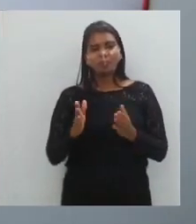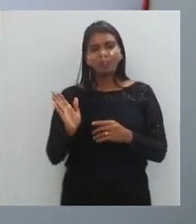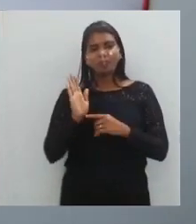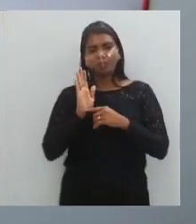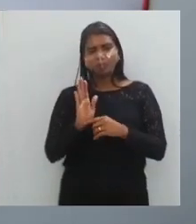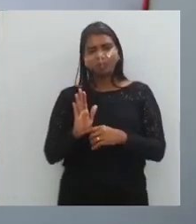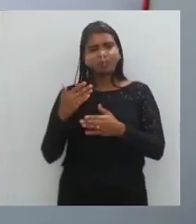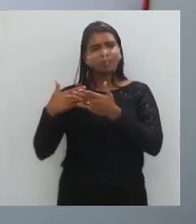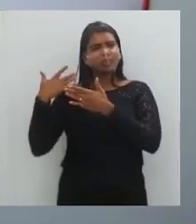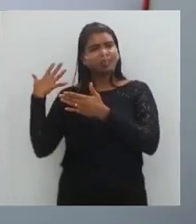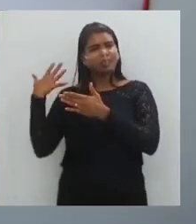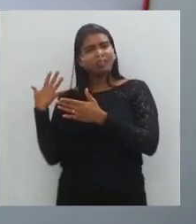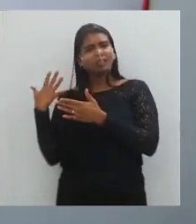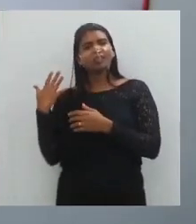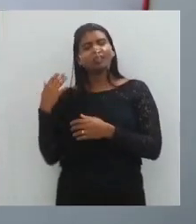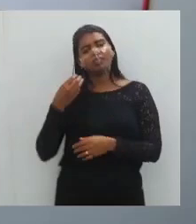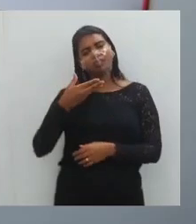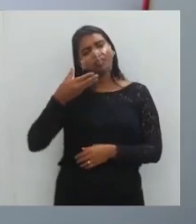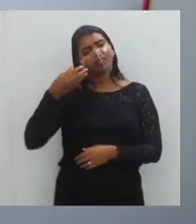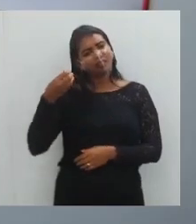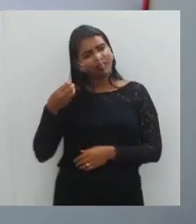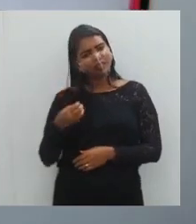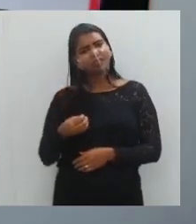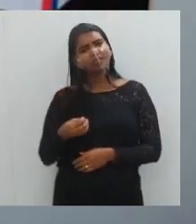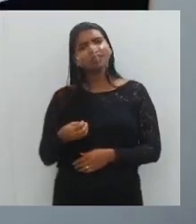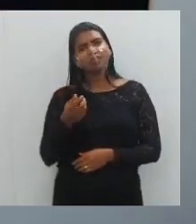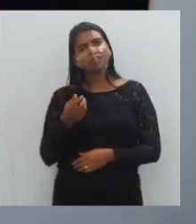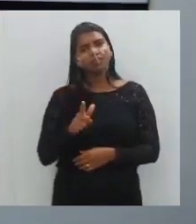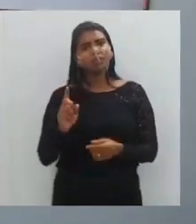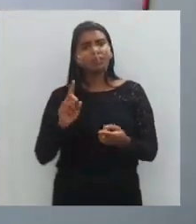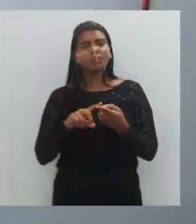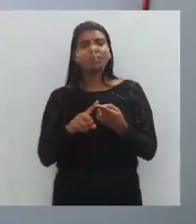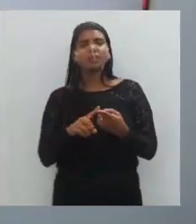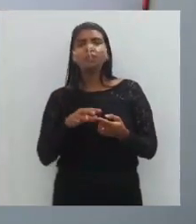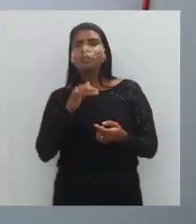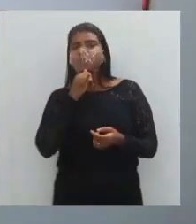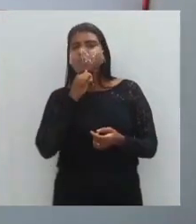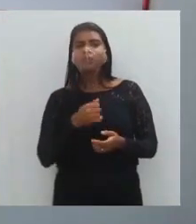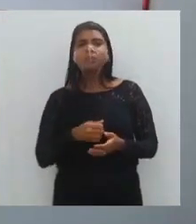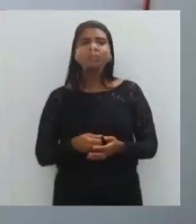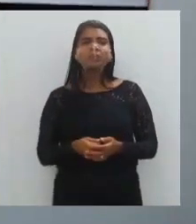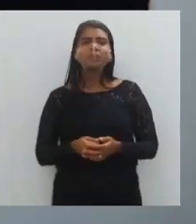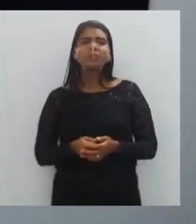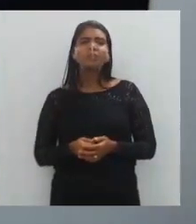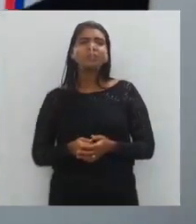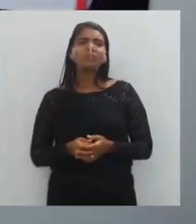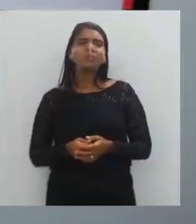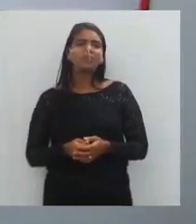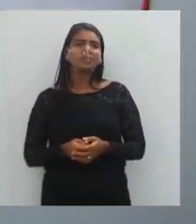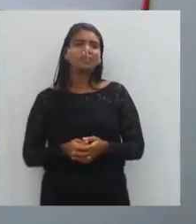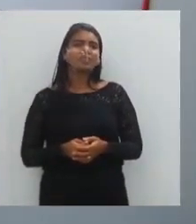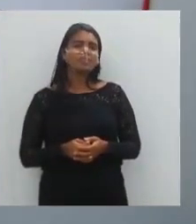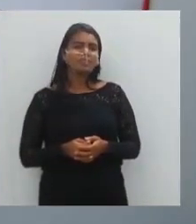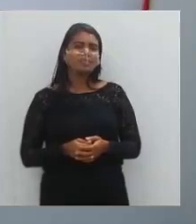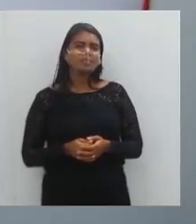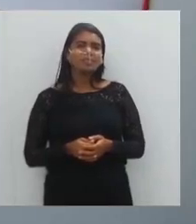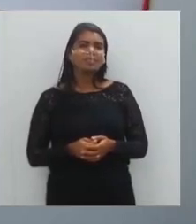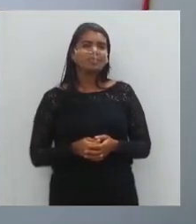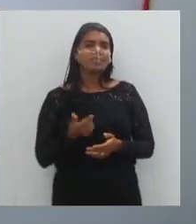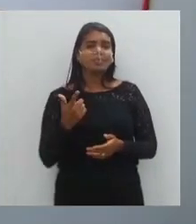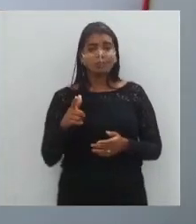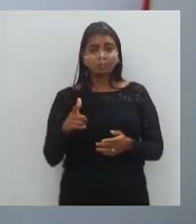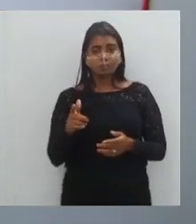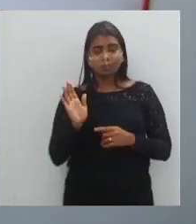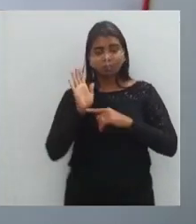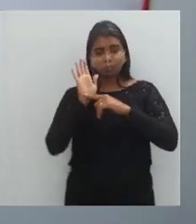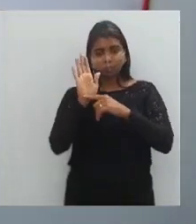Na década de 30. Uma outra... Eita, deixa eu voltar aqui. Um outro ponto que eu quero